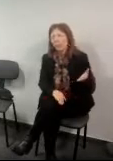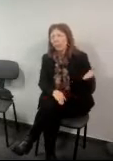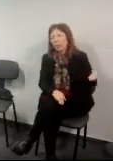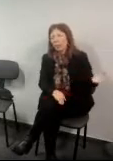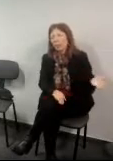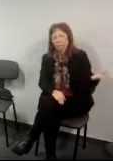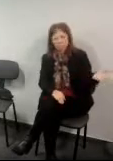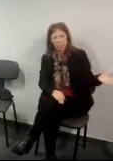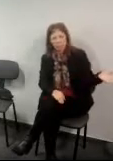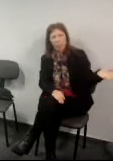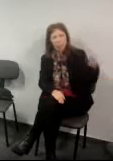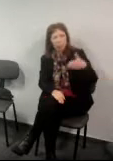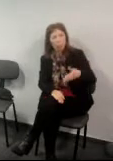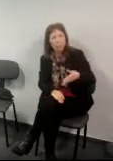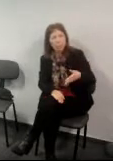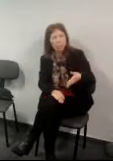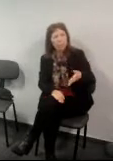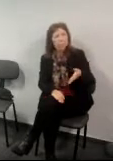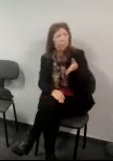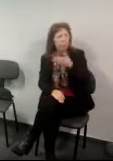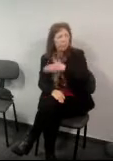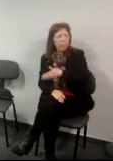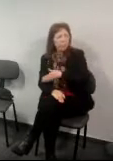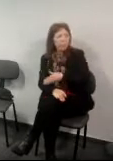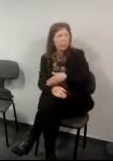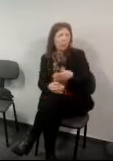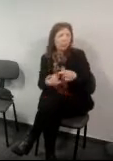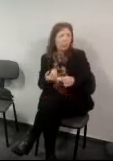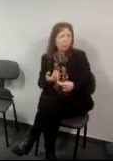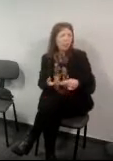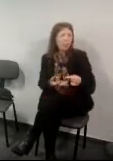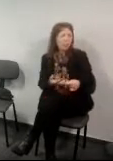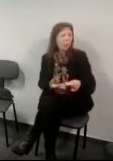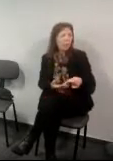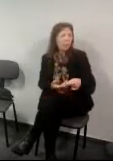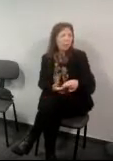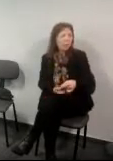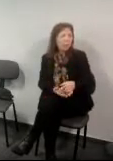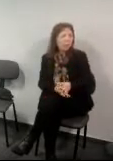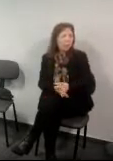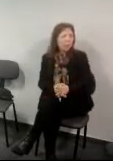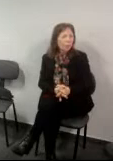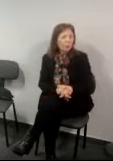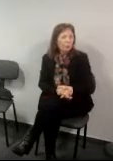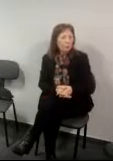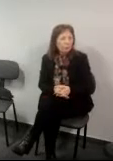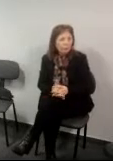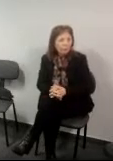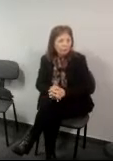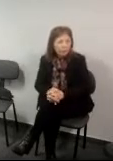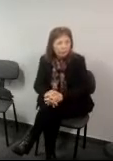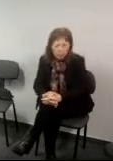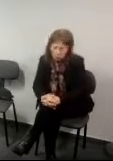pacientes que vieram como pacientes depois se integraram na casa, porque devem estudar e tal. O fato de eles já procurar a casa